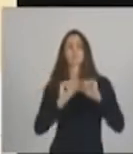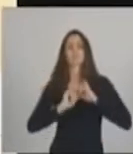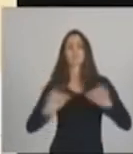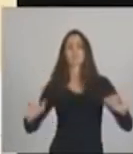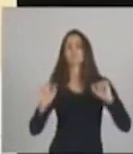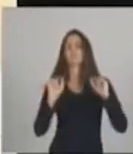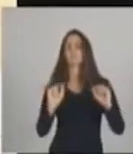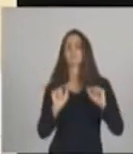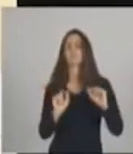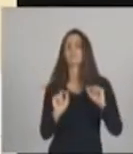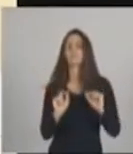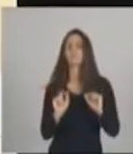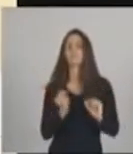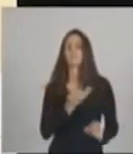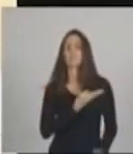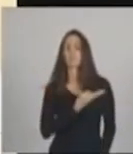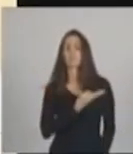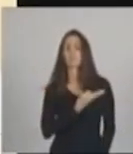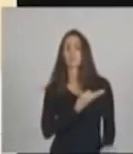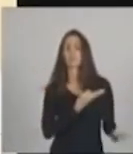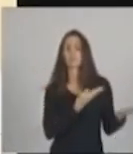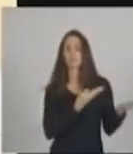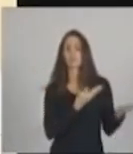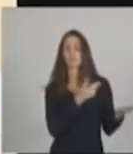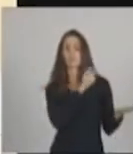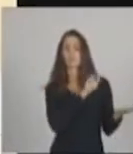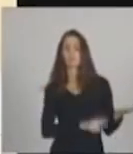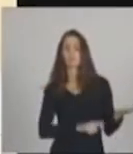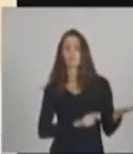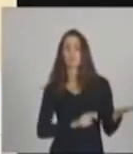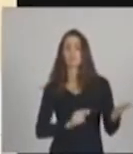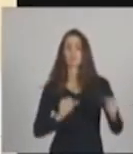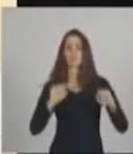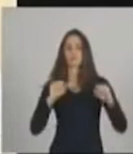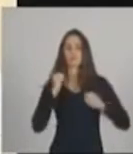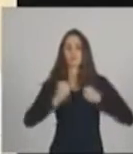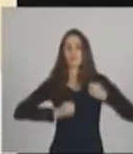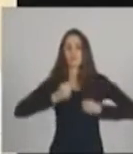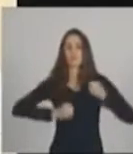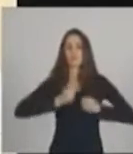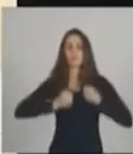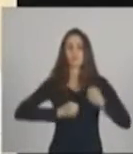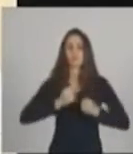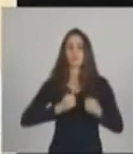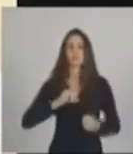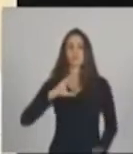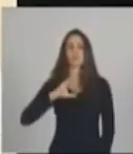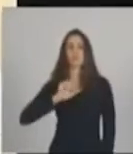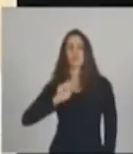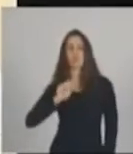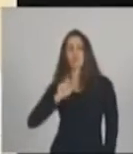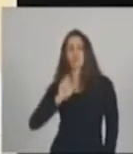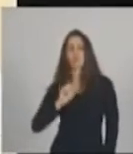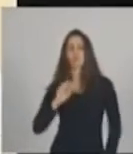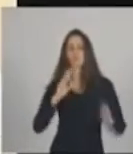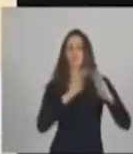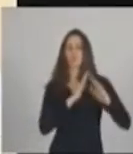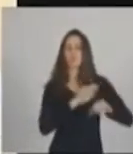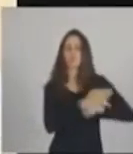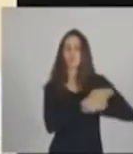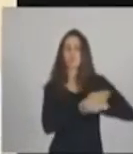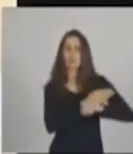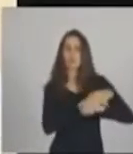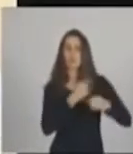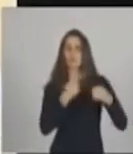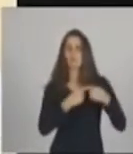silêncio pelo falecimento do amigo maratonista Cláudio Gijanski, morador do bairro Barcelona, lá na cidade